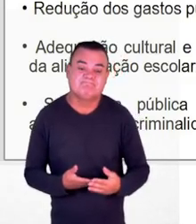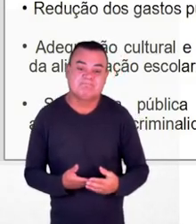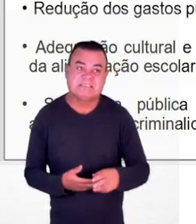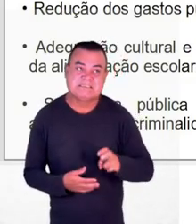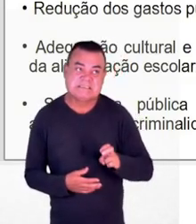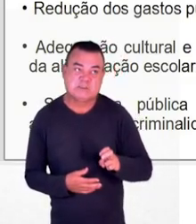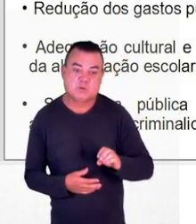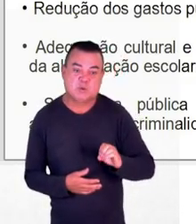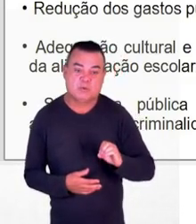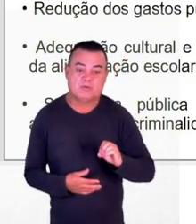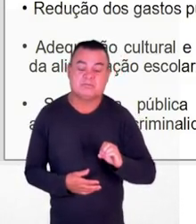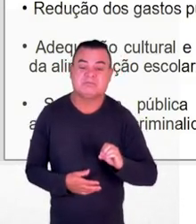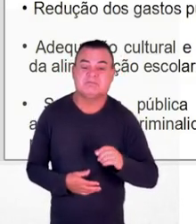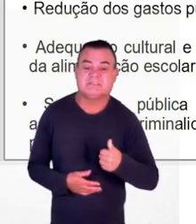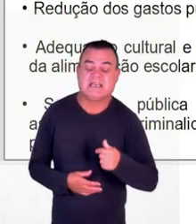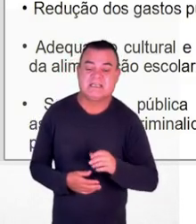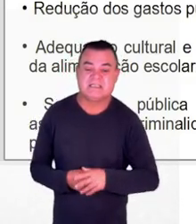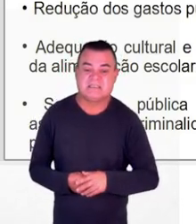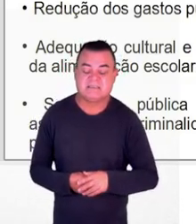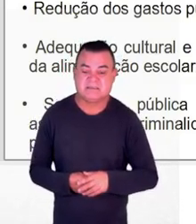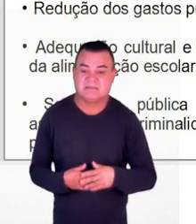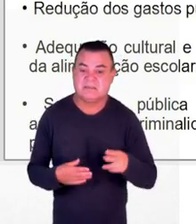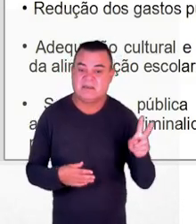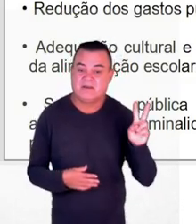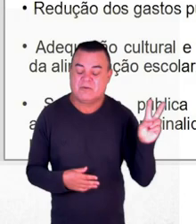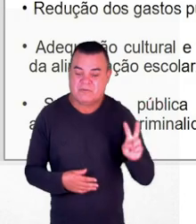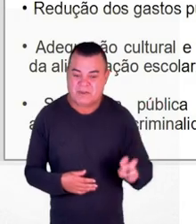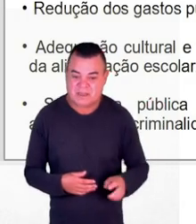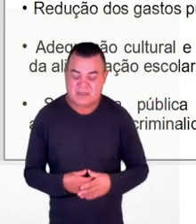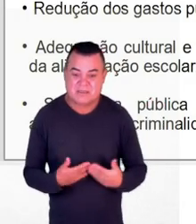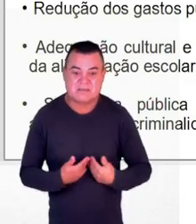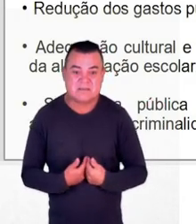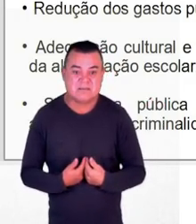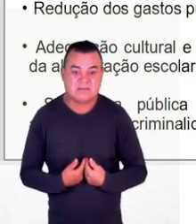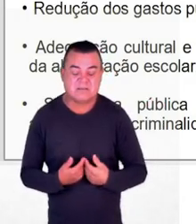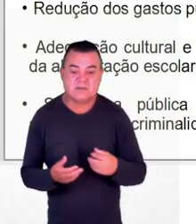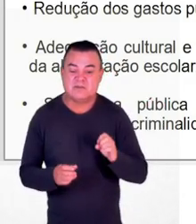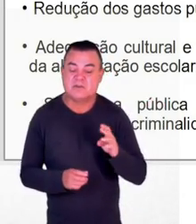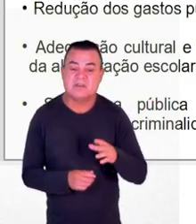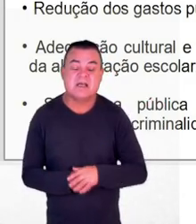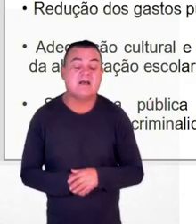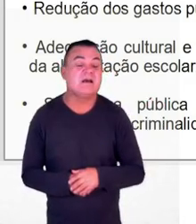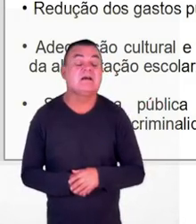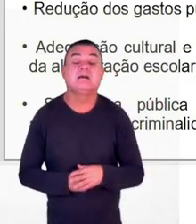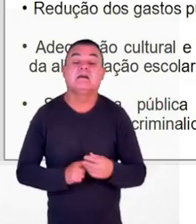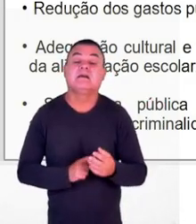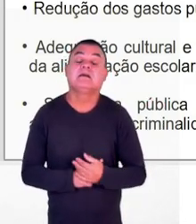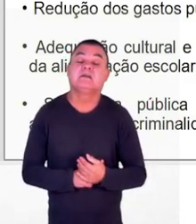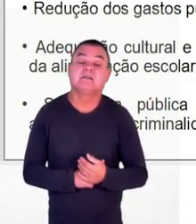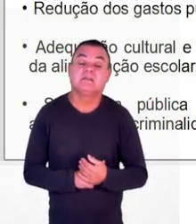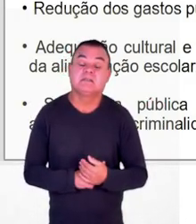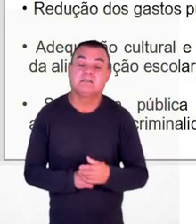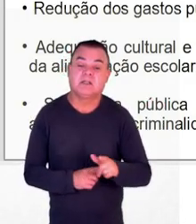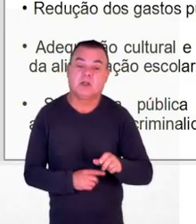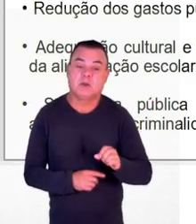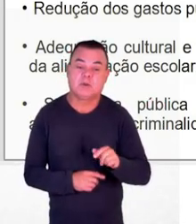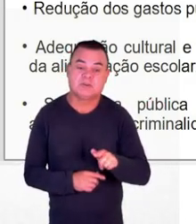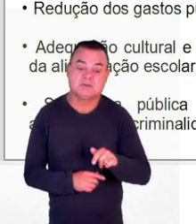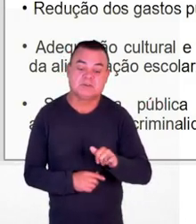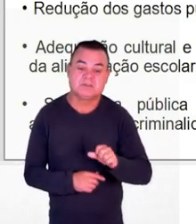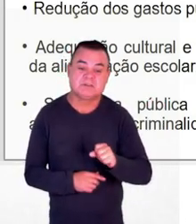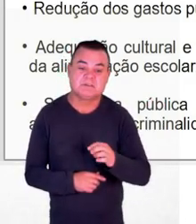Amazônia Eh você tá gastando 10.000 de alimento e 50.000 de custo Logístico para levar esse alimento é um absurdo essa a realidade